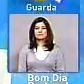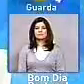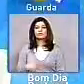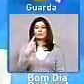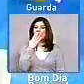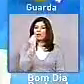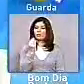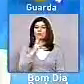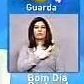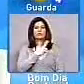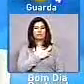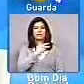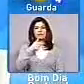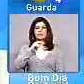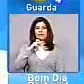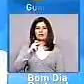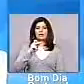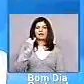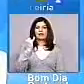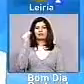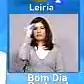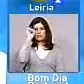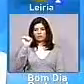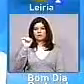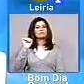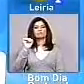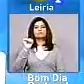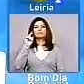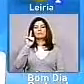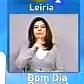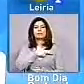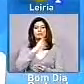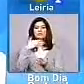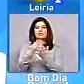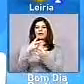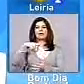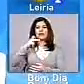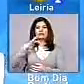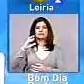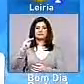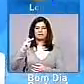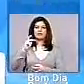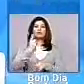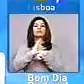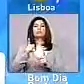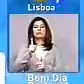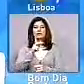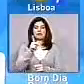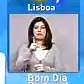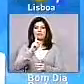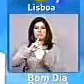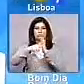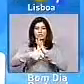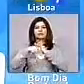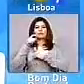Uma aluna da Universidade da Beira Interior foi distinguida pela NASA. O prémio foi atribuído por um projeto para o isolamento térmico